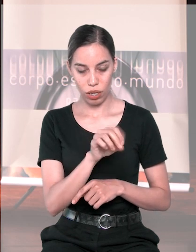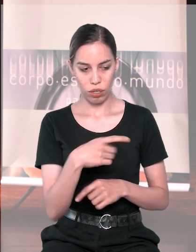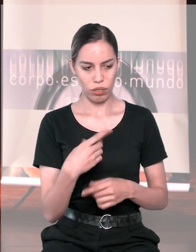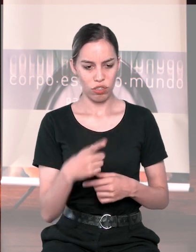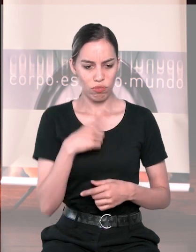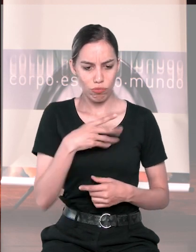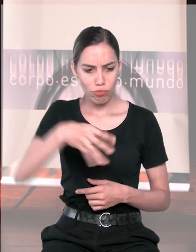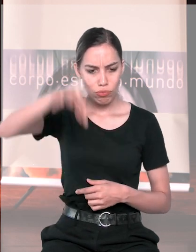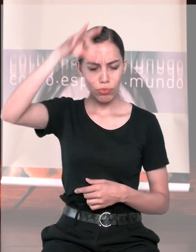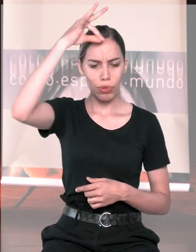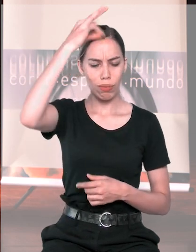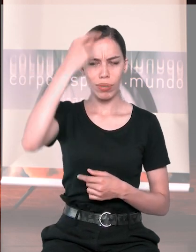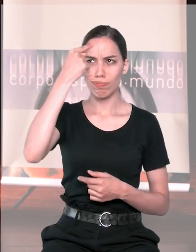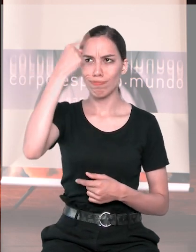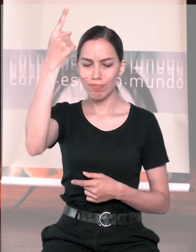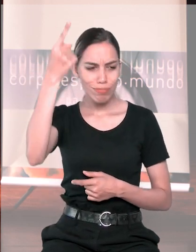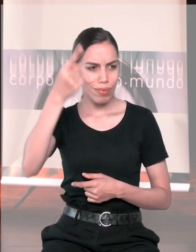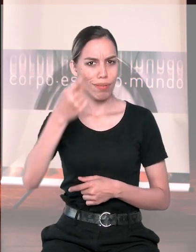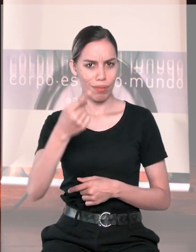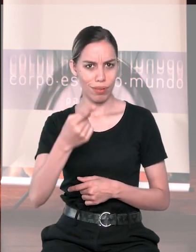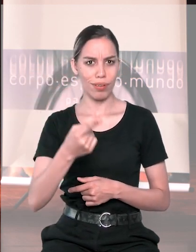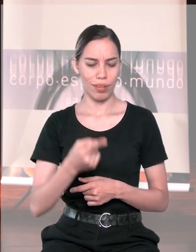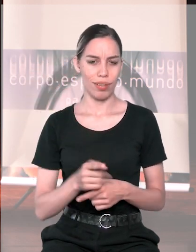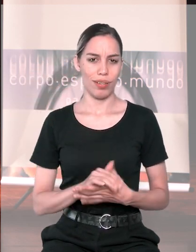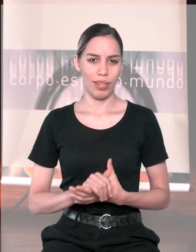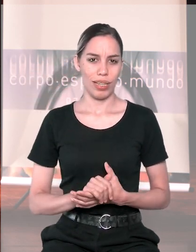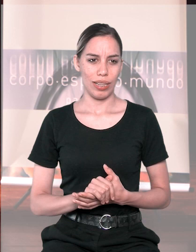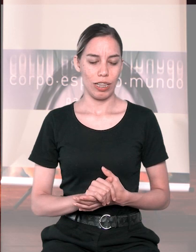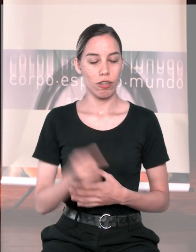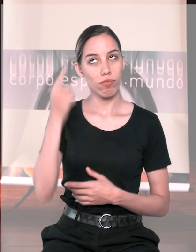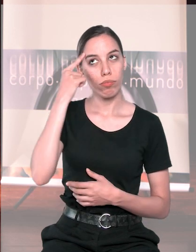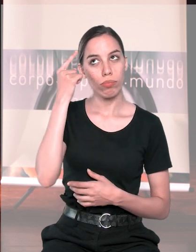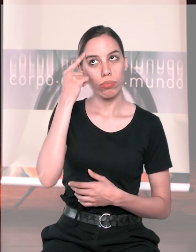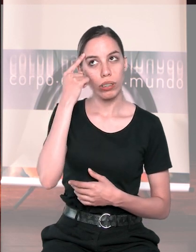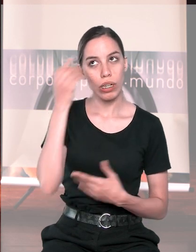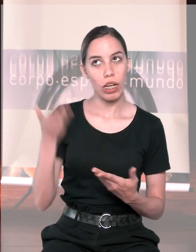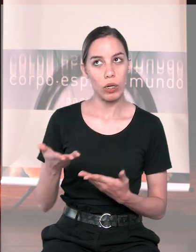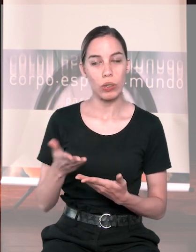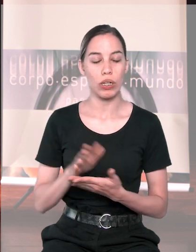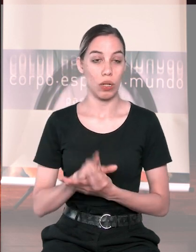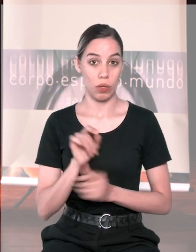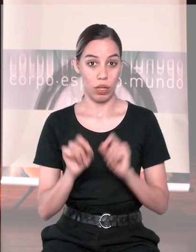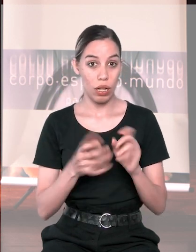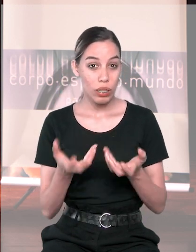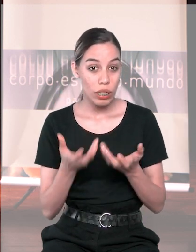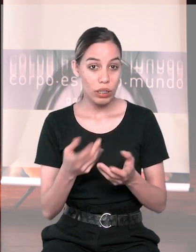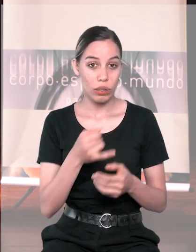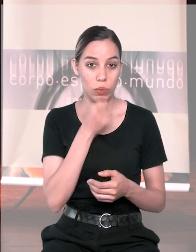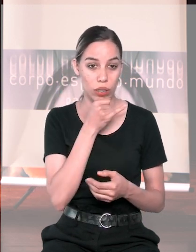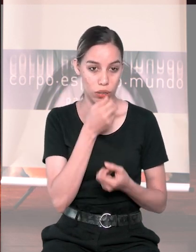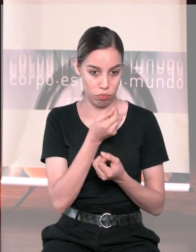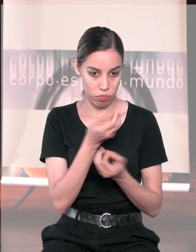Né? É essa ideia, né, que a gente está começando a tentar pensar aqui. E um exemplo que eu gostaria de dar